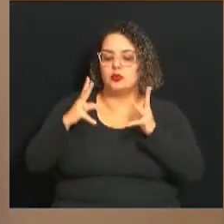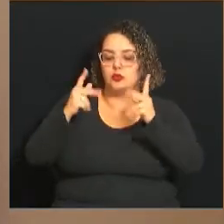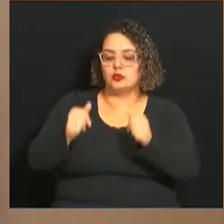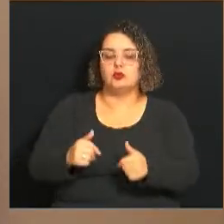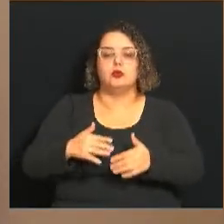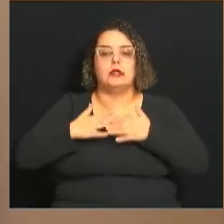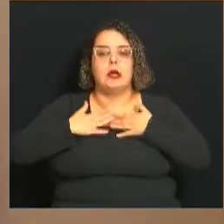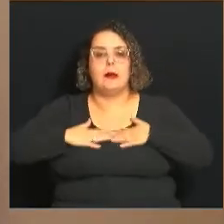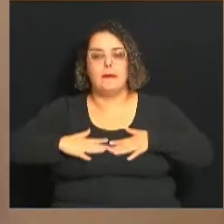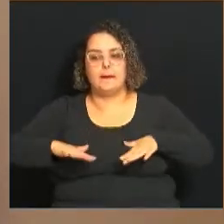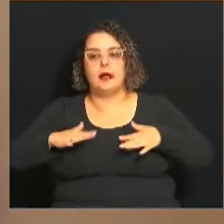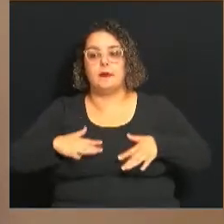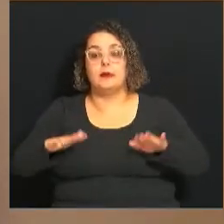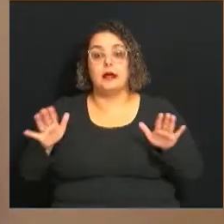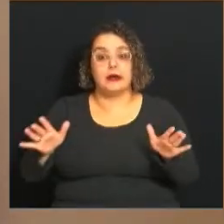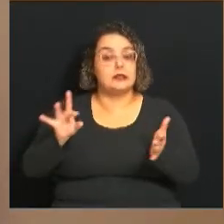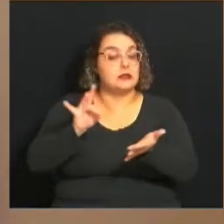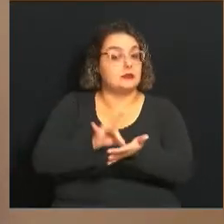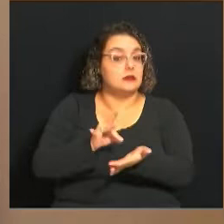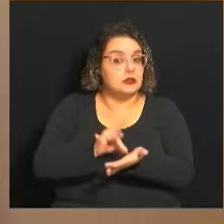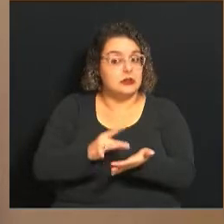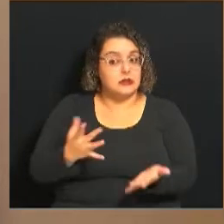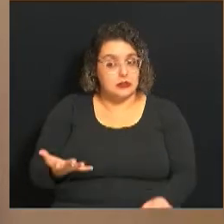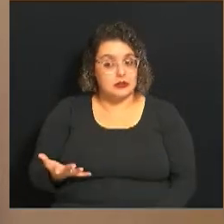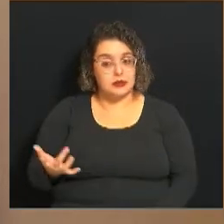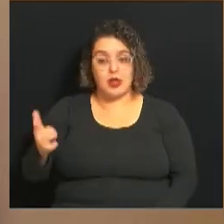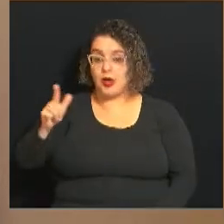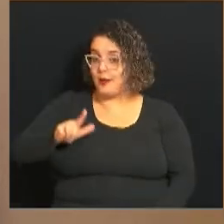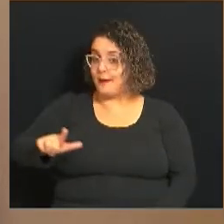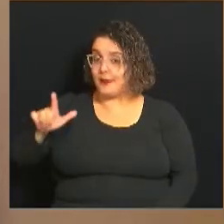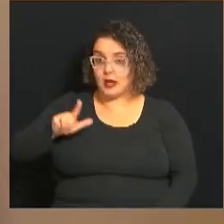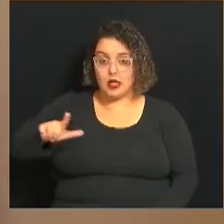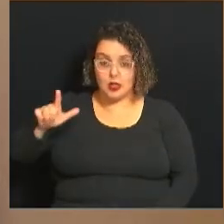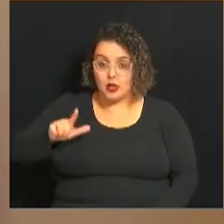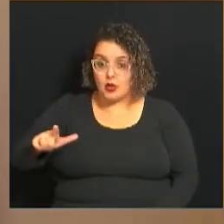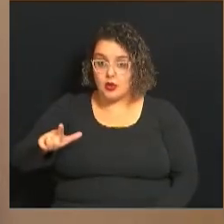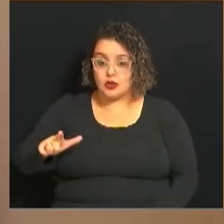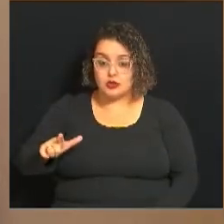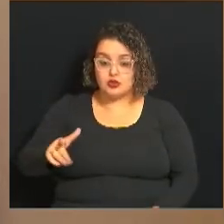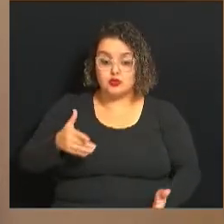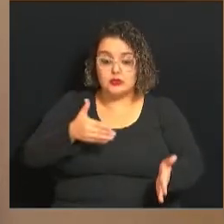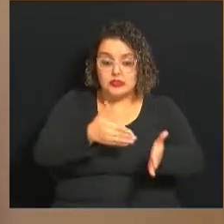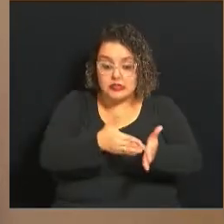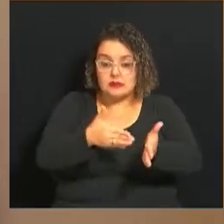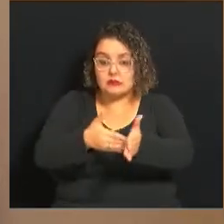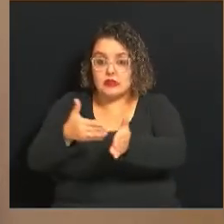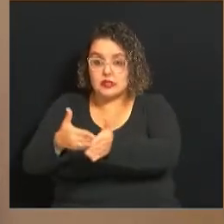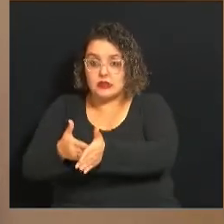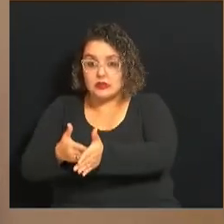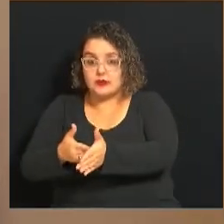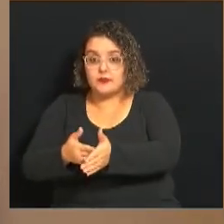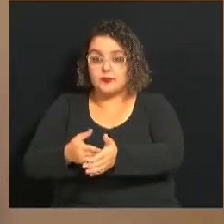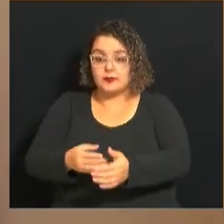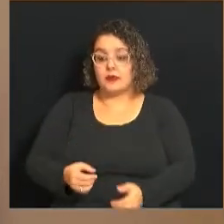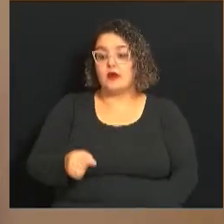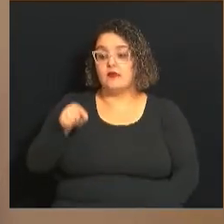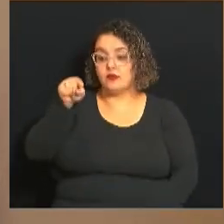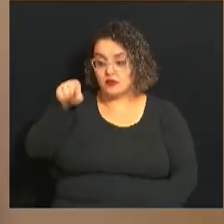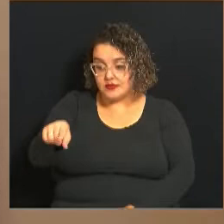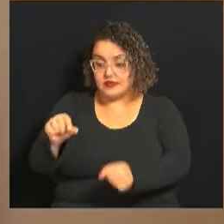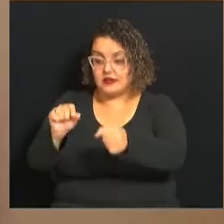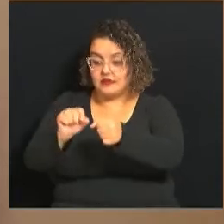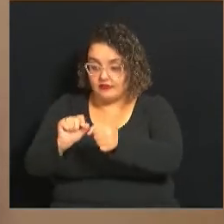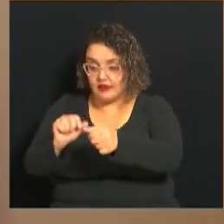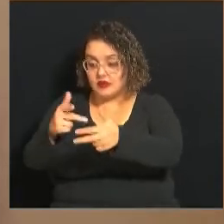tranquilamente. Mas, na verdade, essa é uma lógica da condição, né? Se eu te dou uma condição para amar alguém.